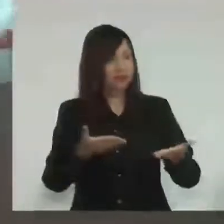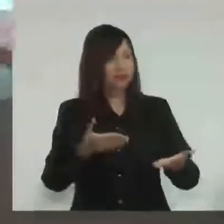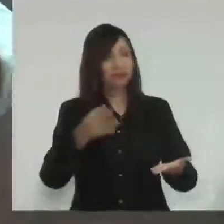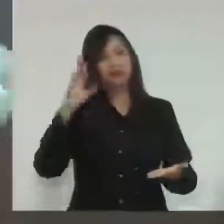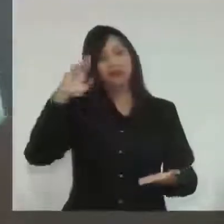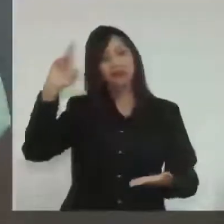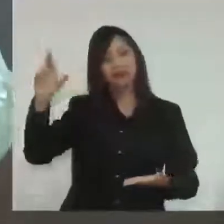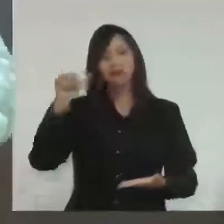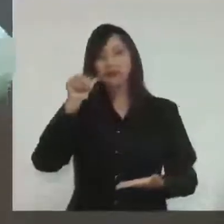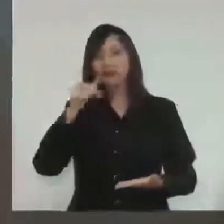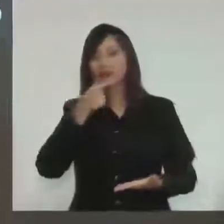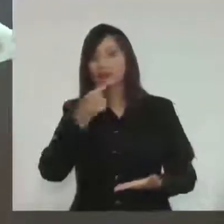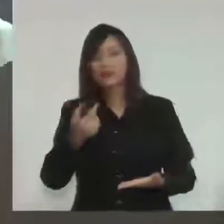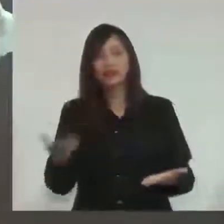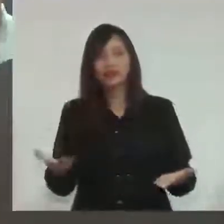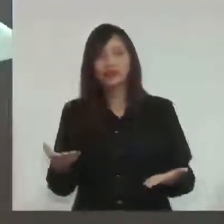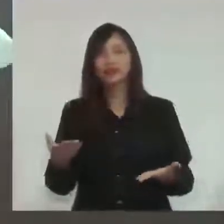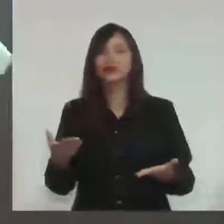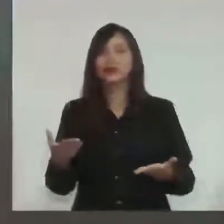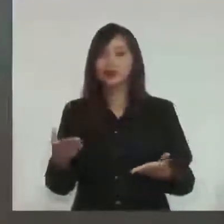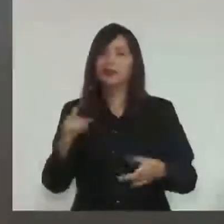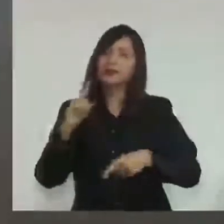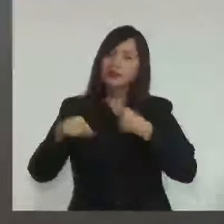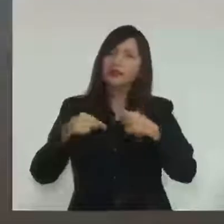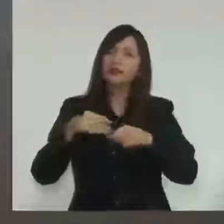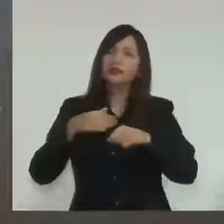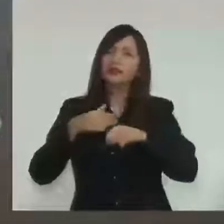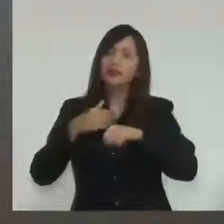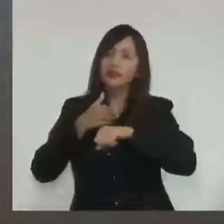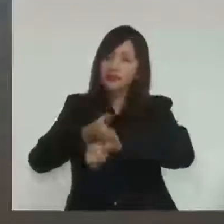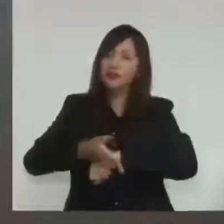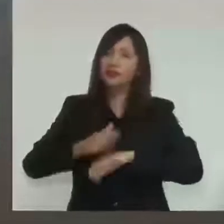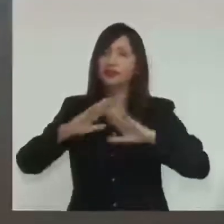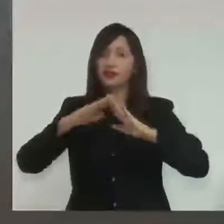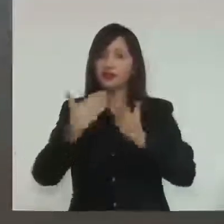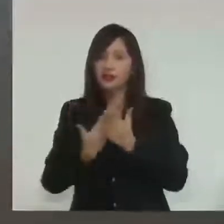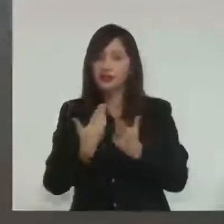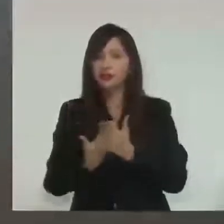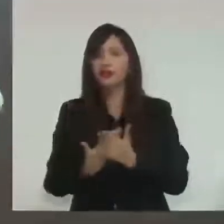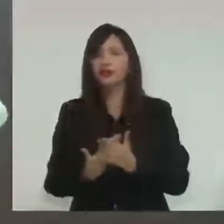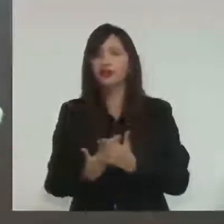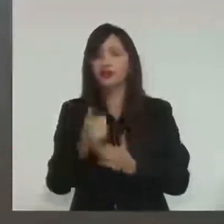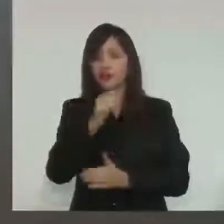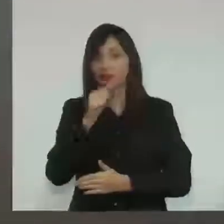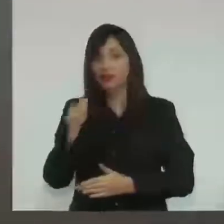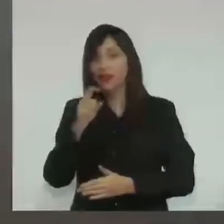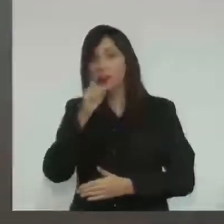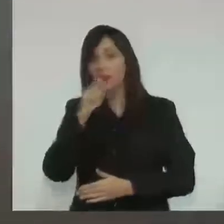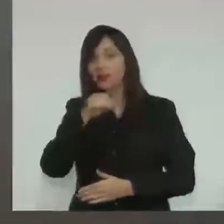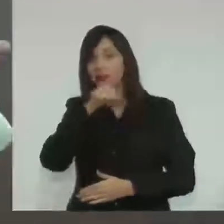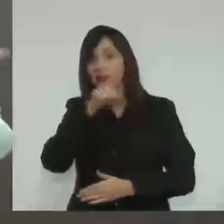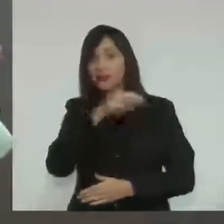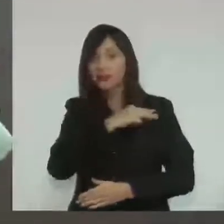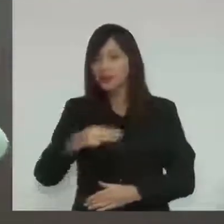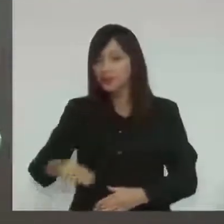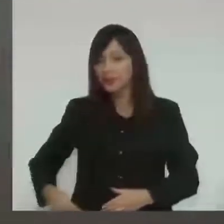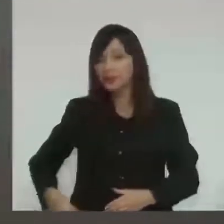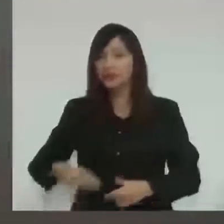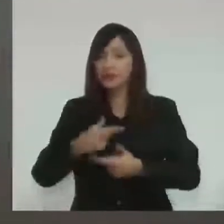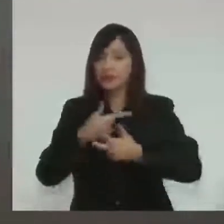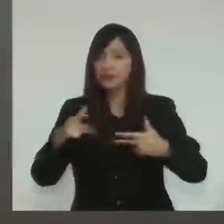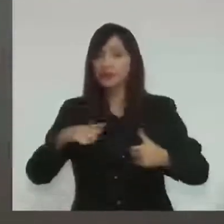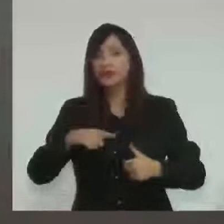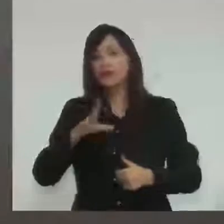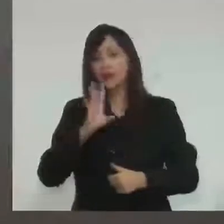ouvem aqui se dirijam à escola para depois verificar, tem a Associação de Pais e Mestres, e a própria Secretaria de Educação, imagino que tenha conhecimento